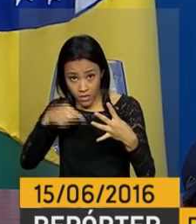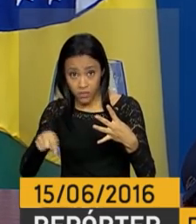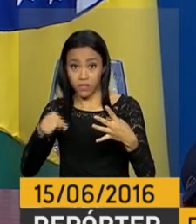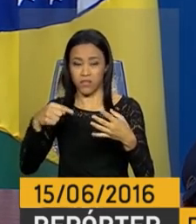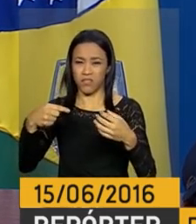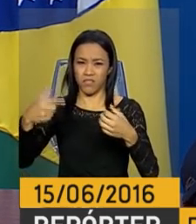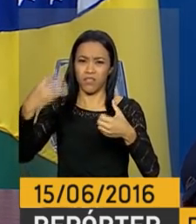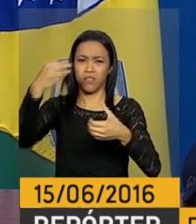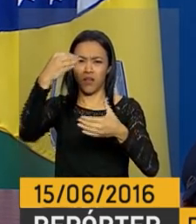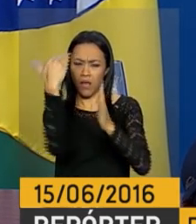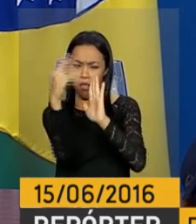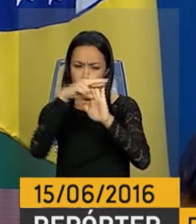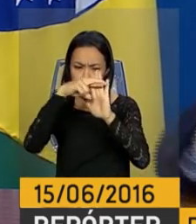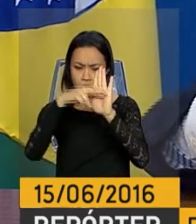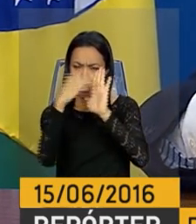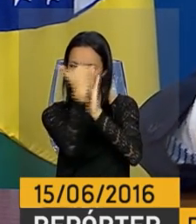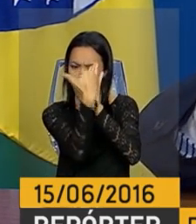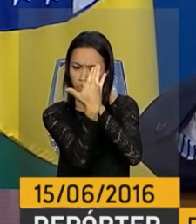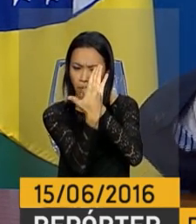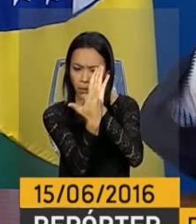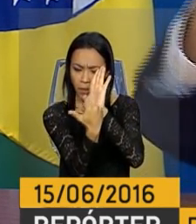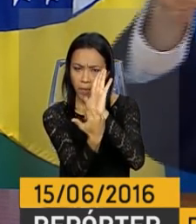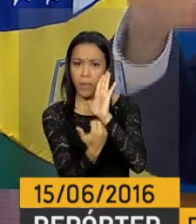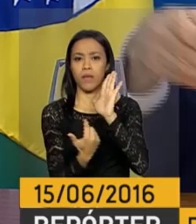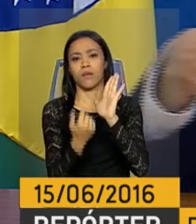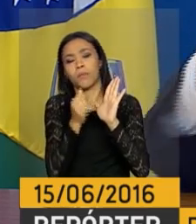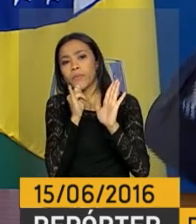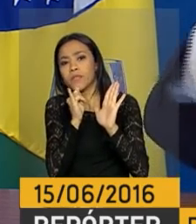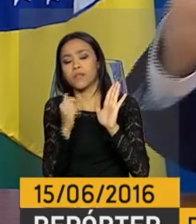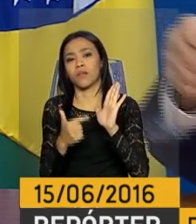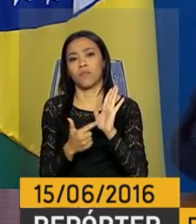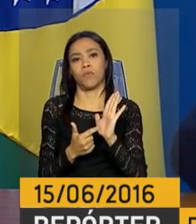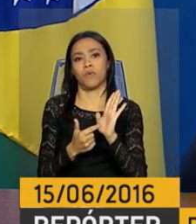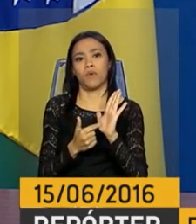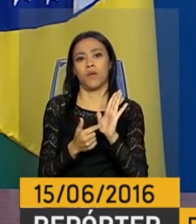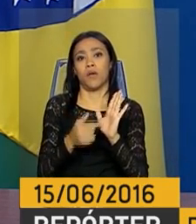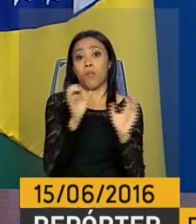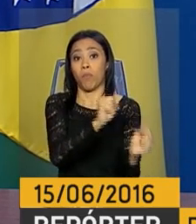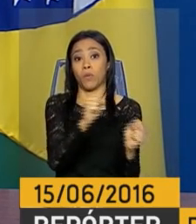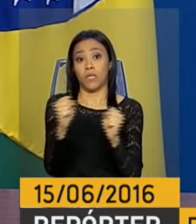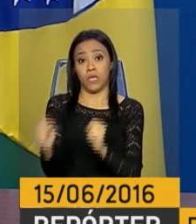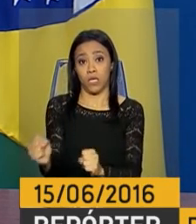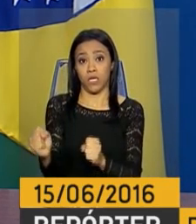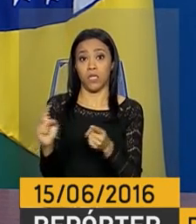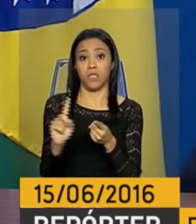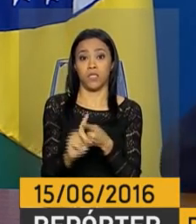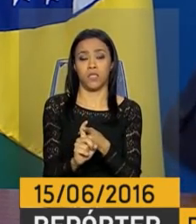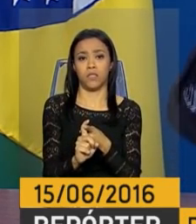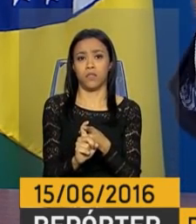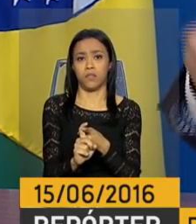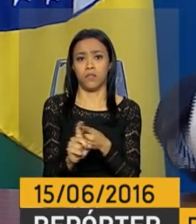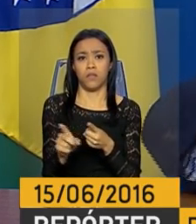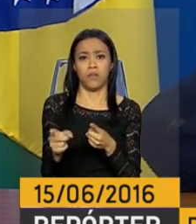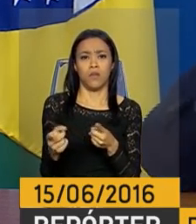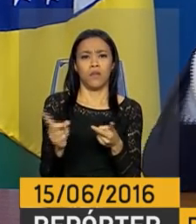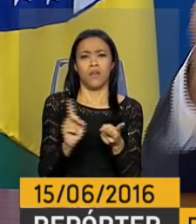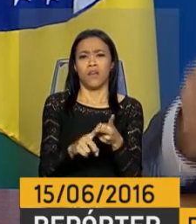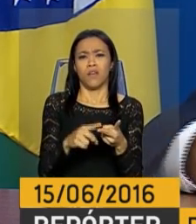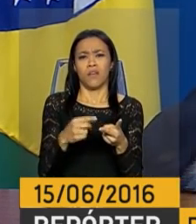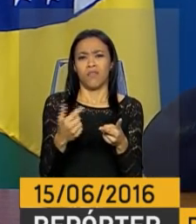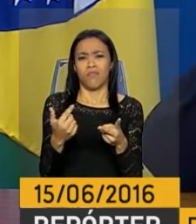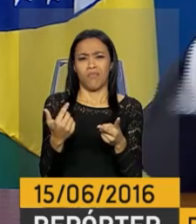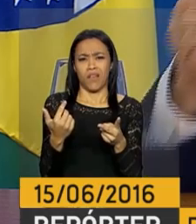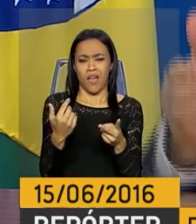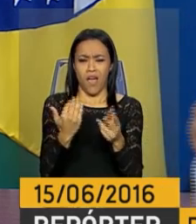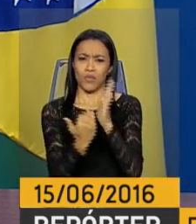autocorretivas de eh, por exemplo, diversos poderes, eh, inexistência de reajustes